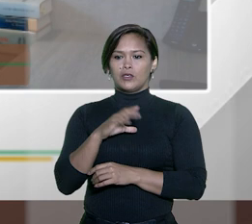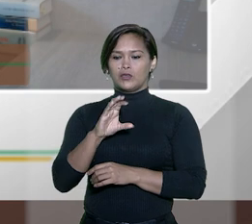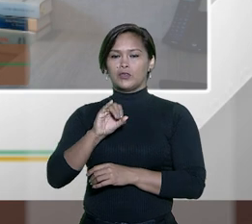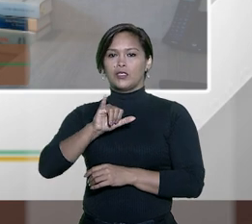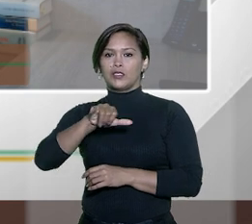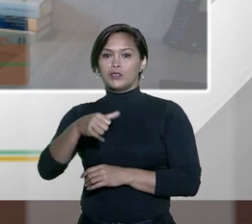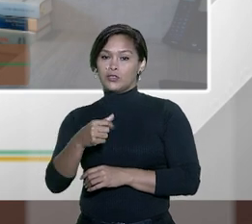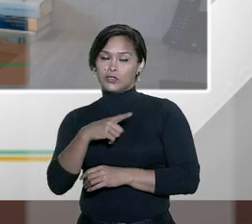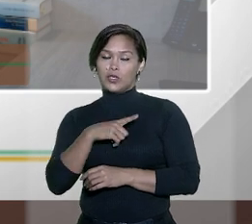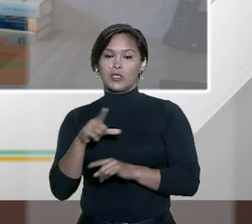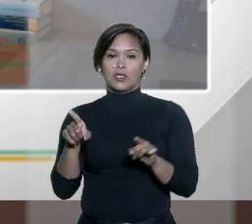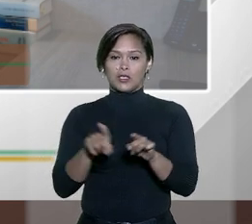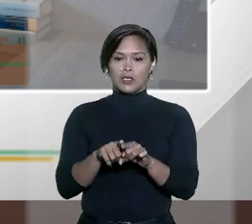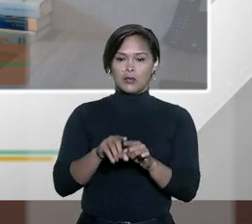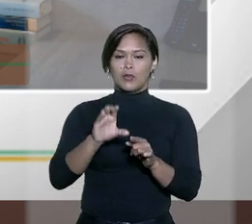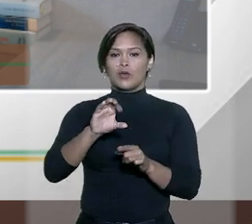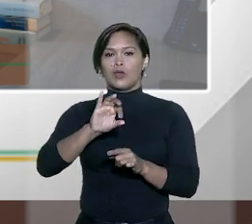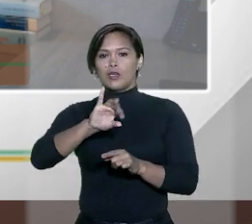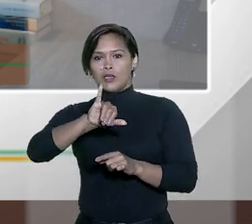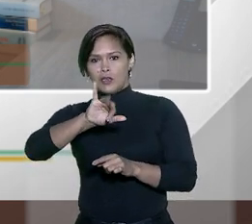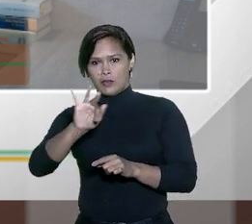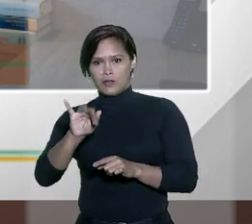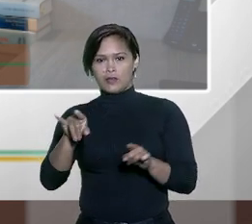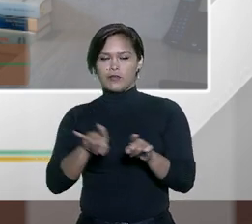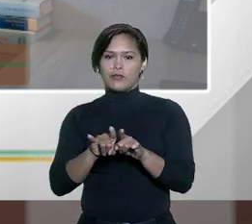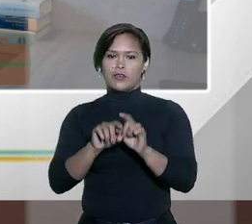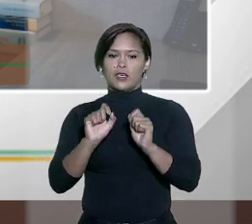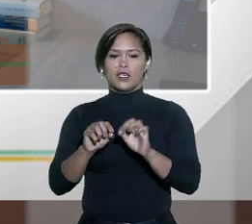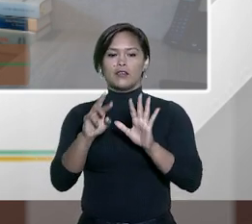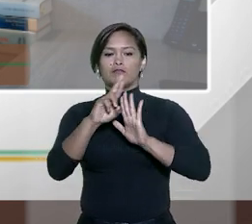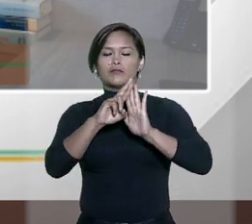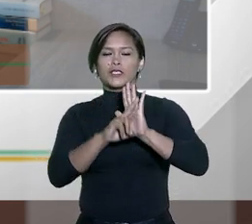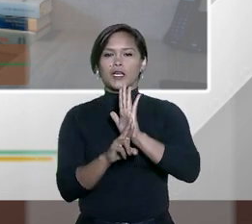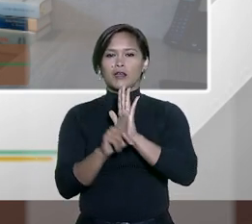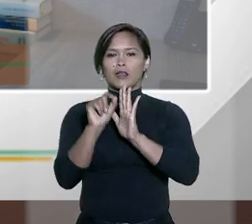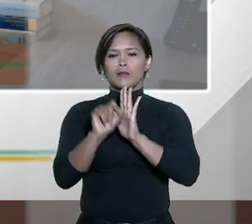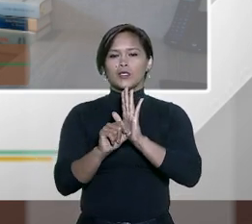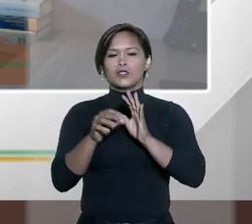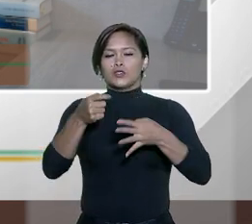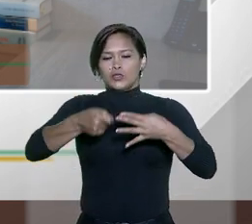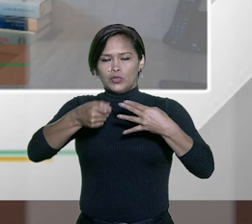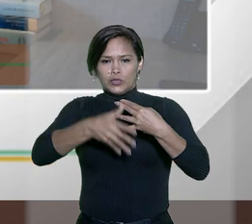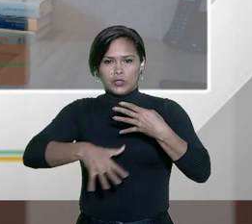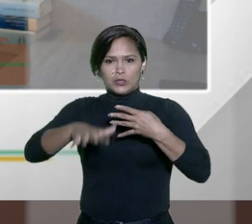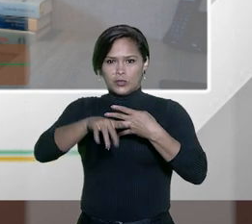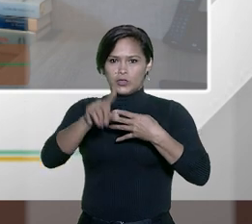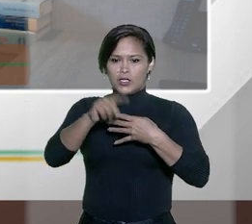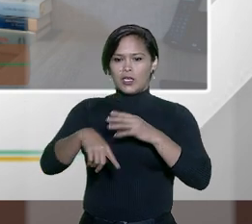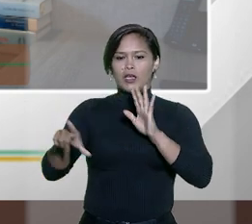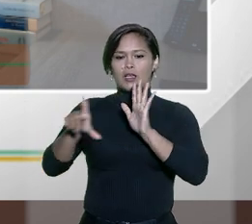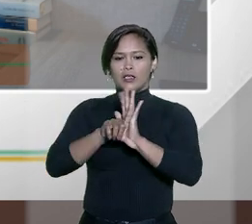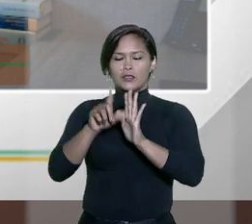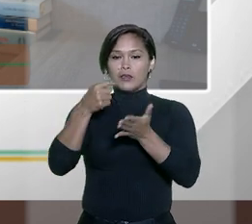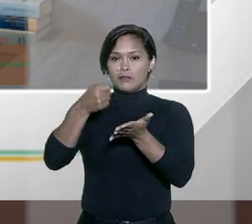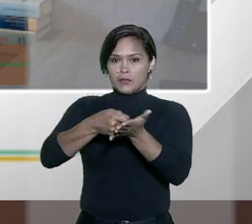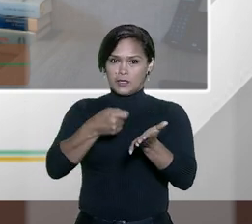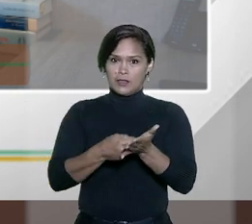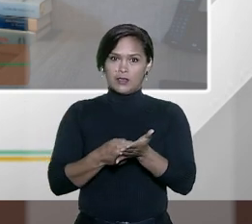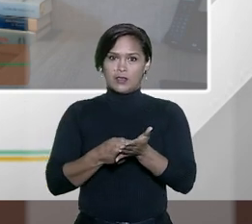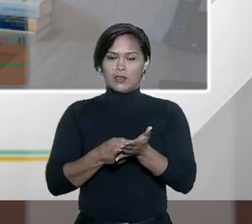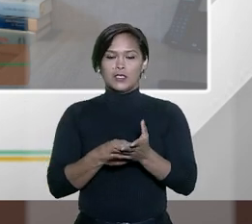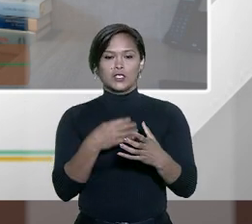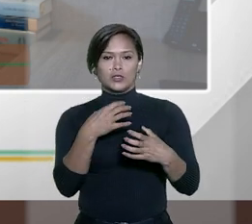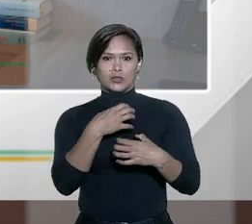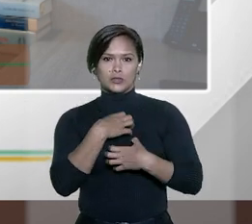o CNJ, e também o Conselho da Justiça Federal, ele regulamentou a jurisprudência e também a legislação aplicável